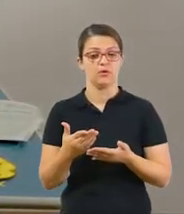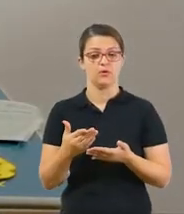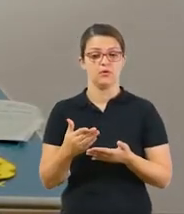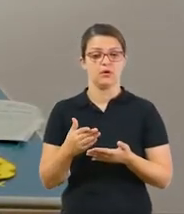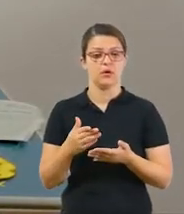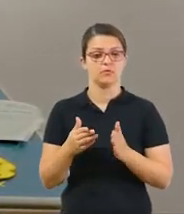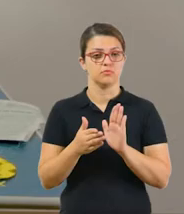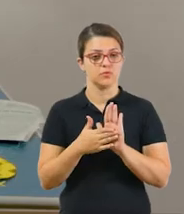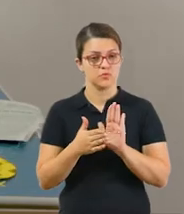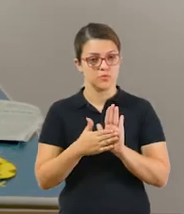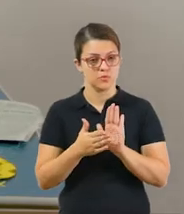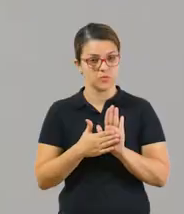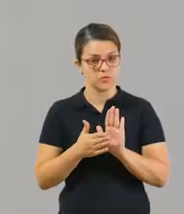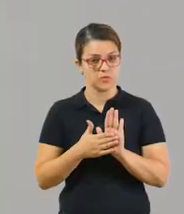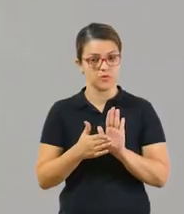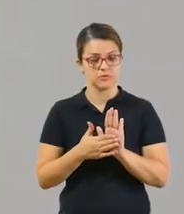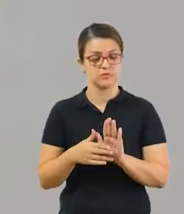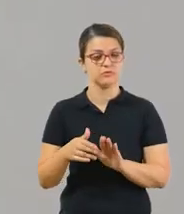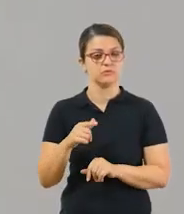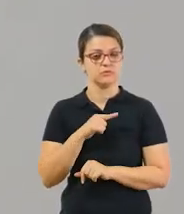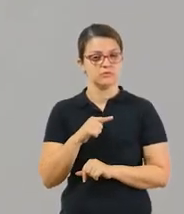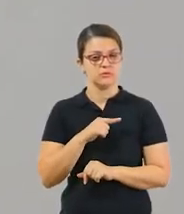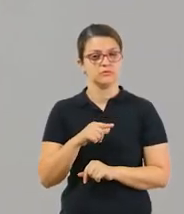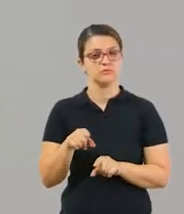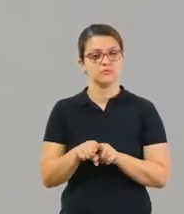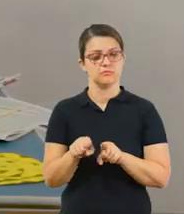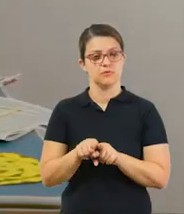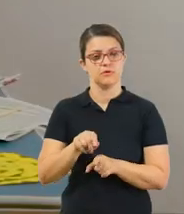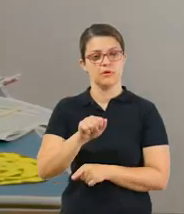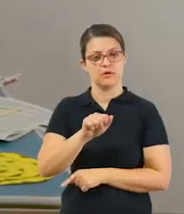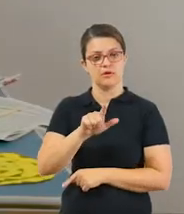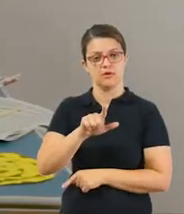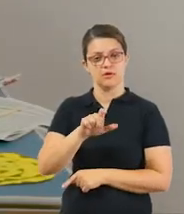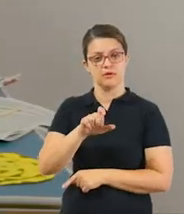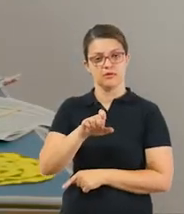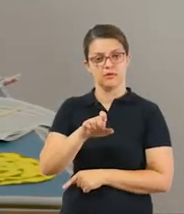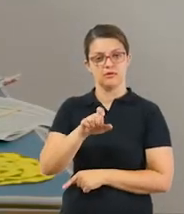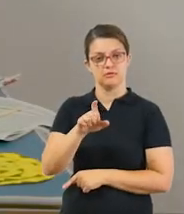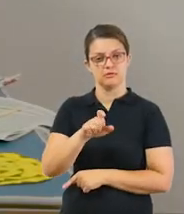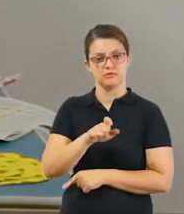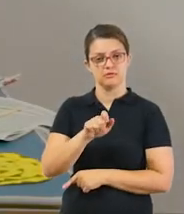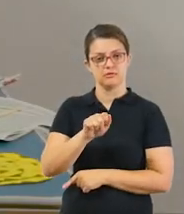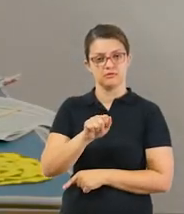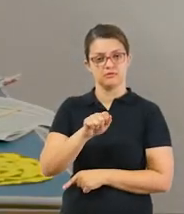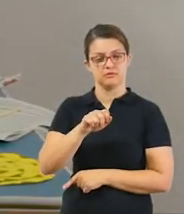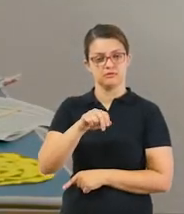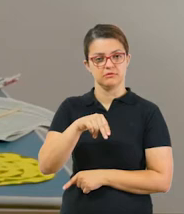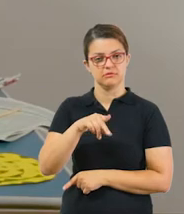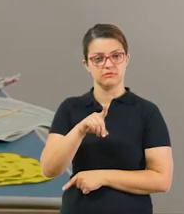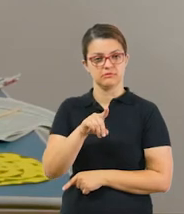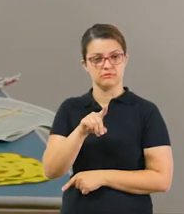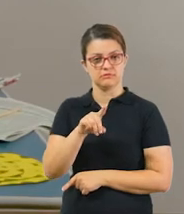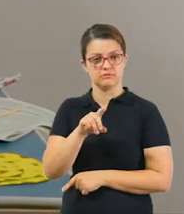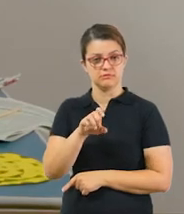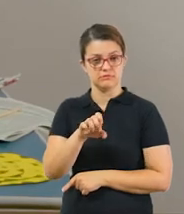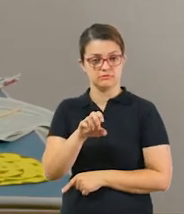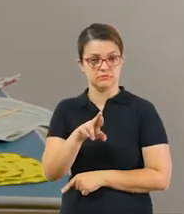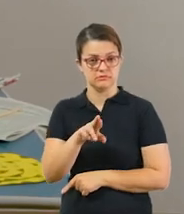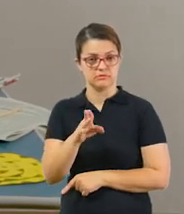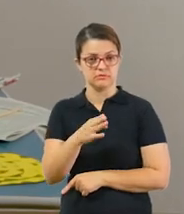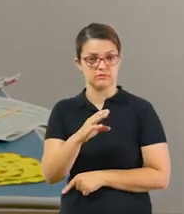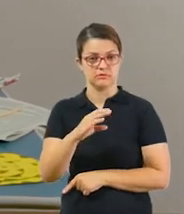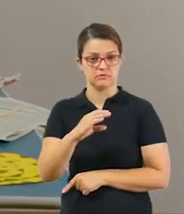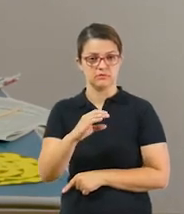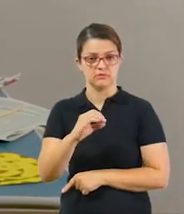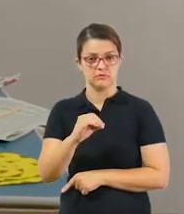nós temos também o nosso artista alexander calder que ele trabalha também com espirais e